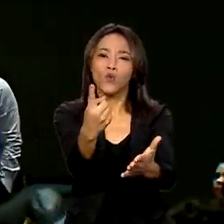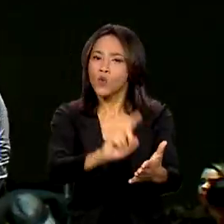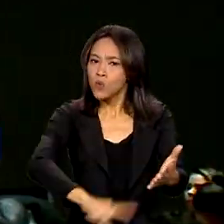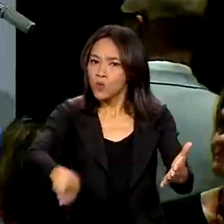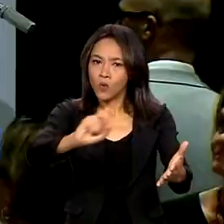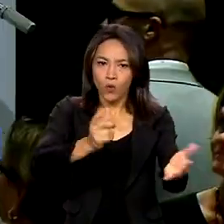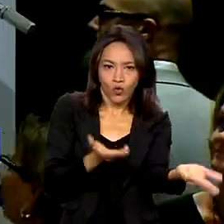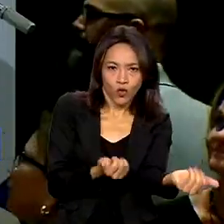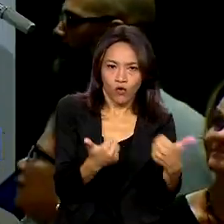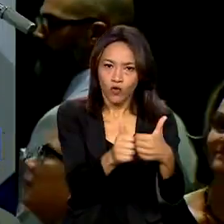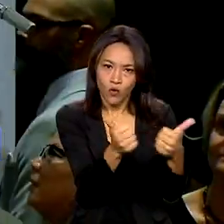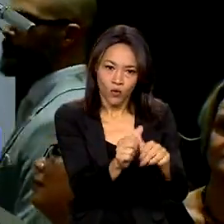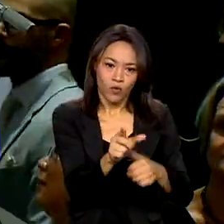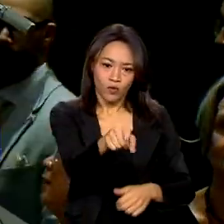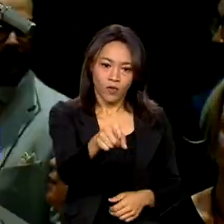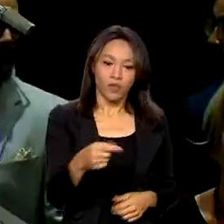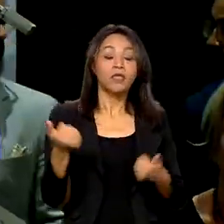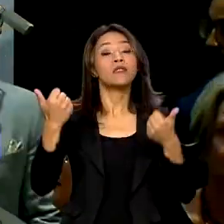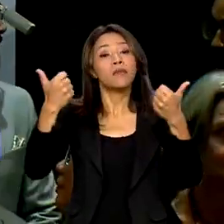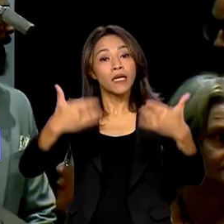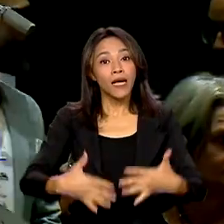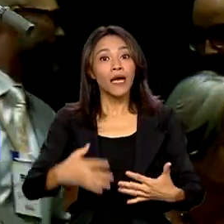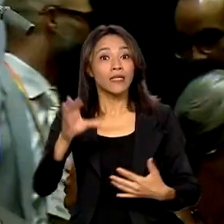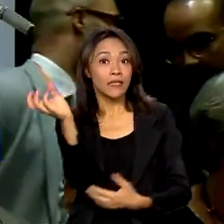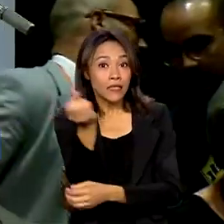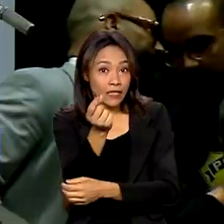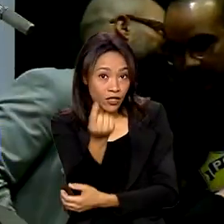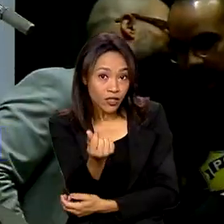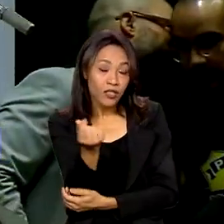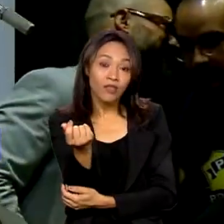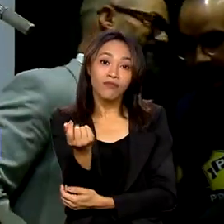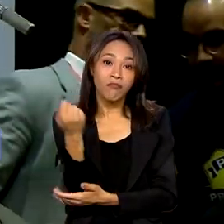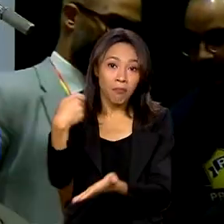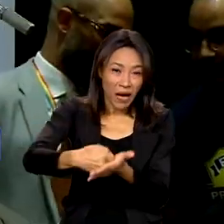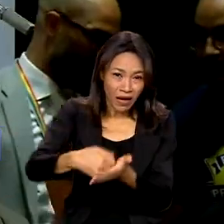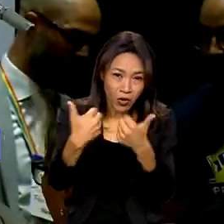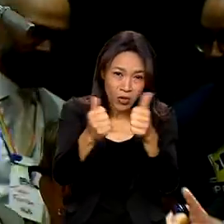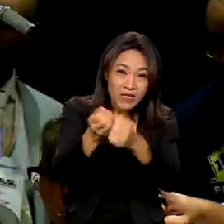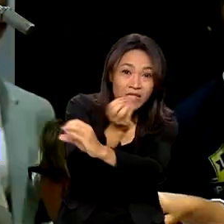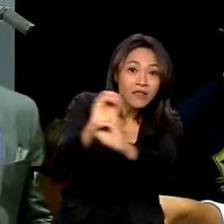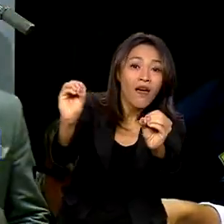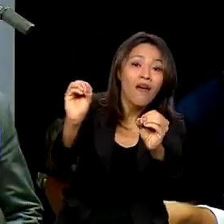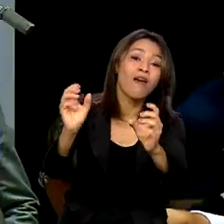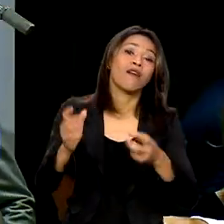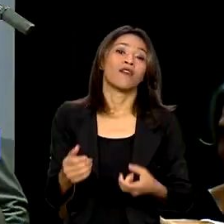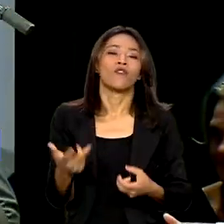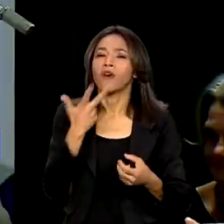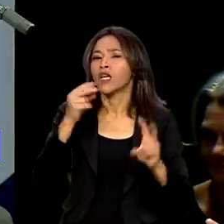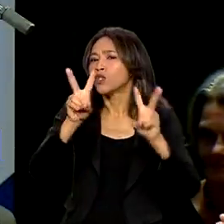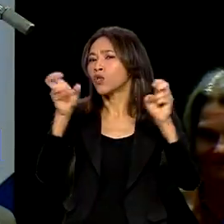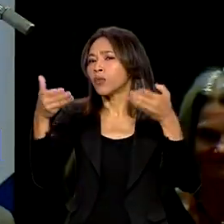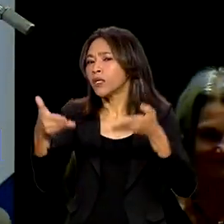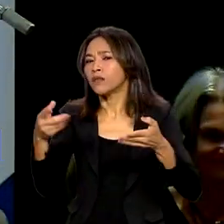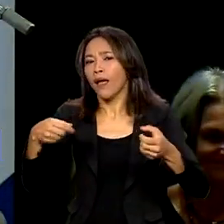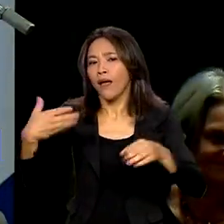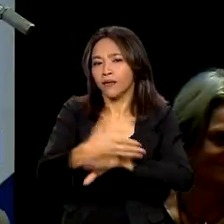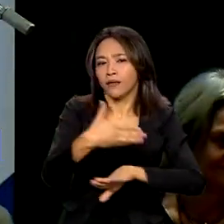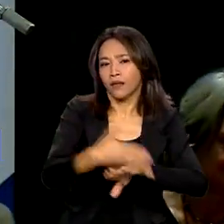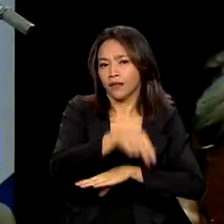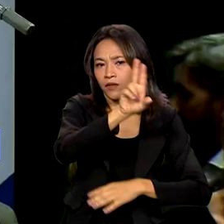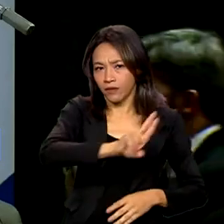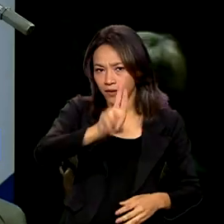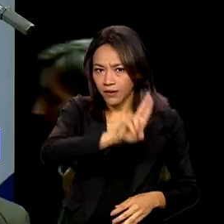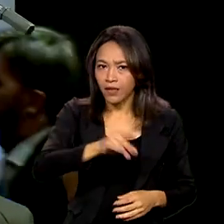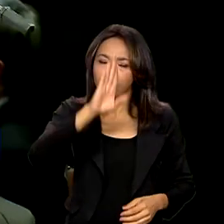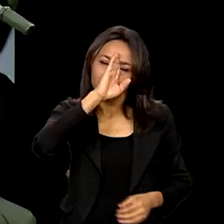os jovens falar de Passe Estudantil em restrito falar de tarifa zero é falar do acesso à universidade